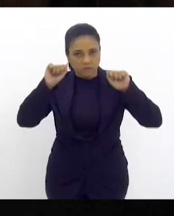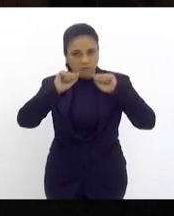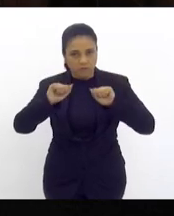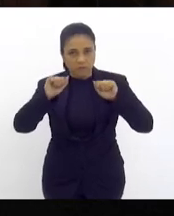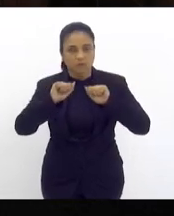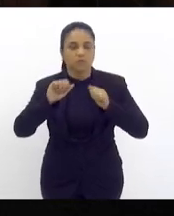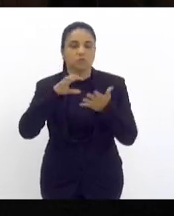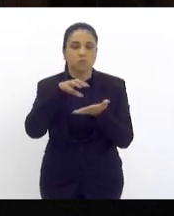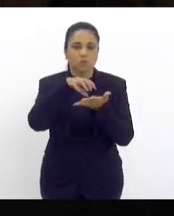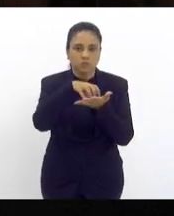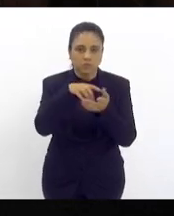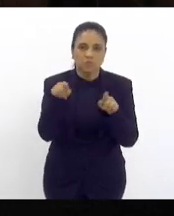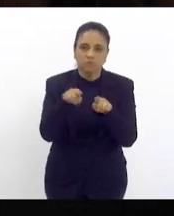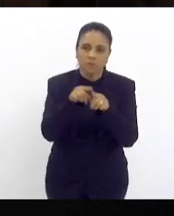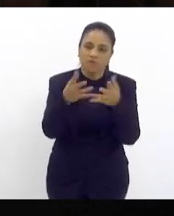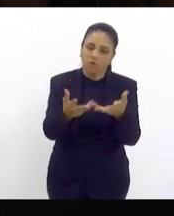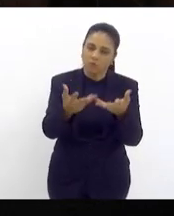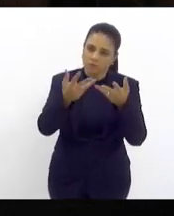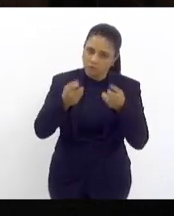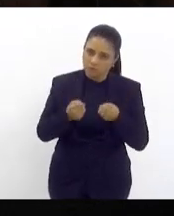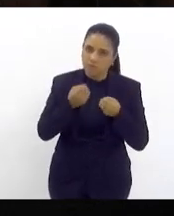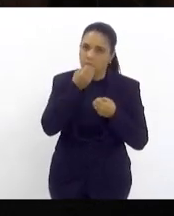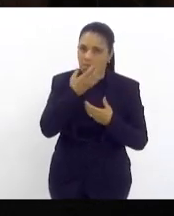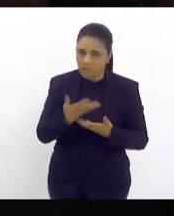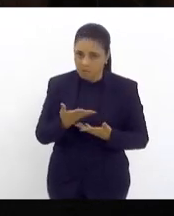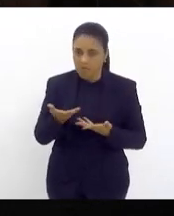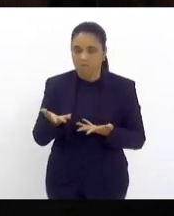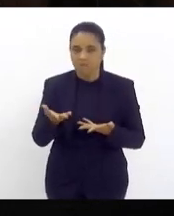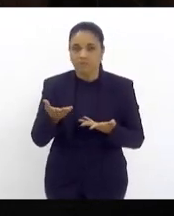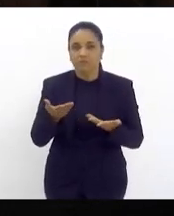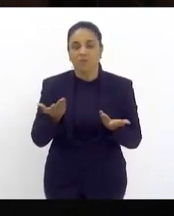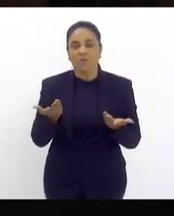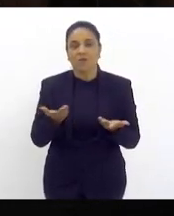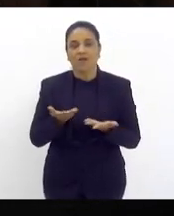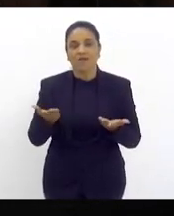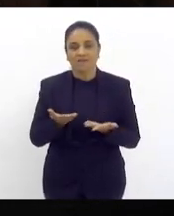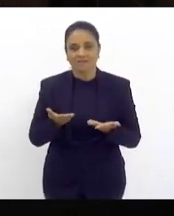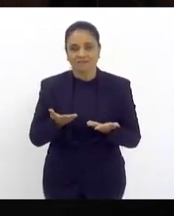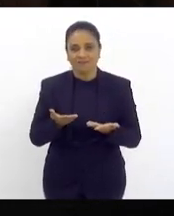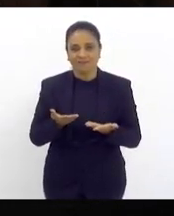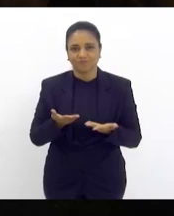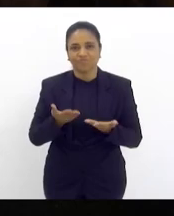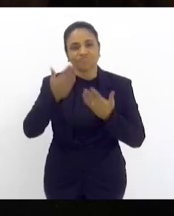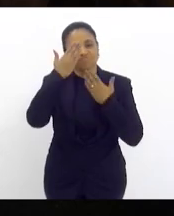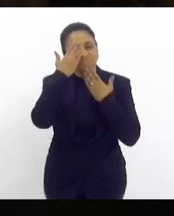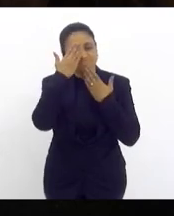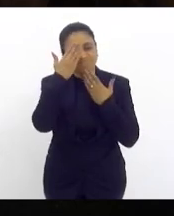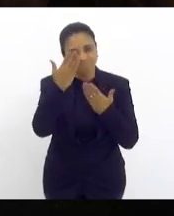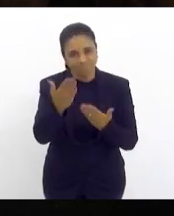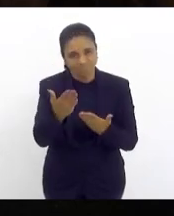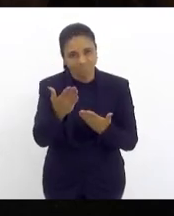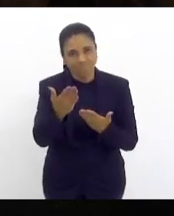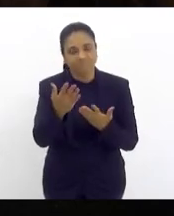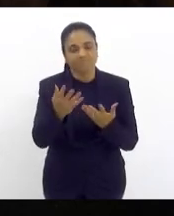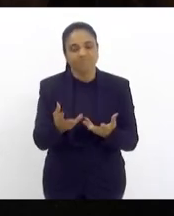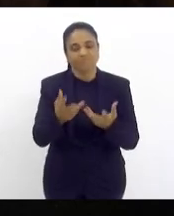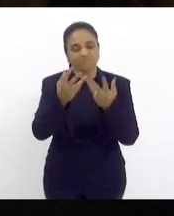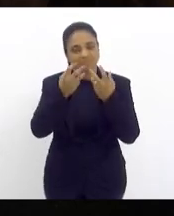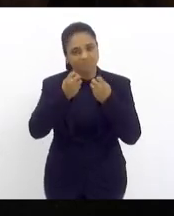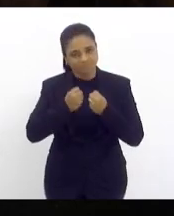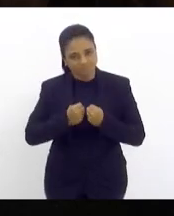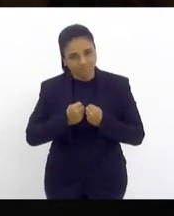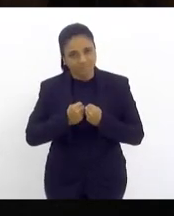conselhos também foram então fica aqui a nossa nosso agradecimento pela recepção